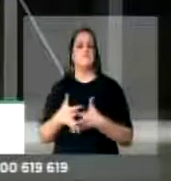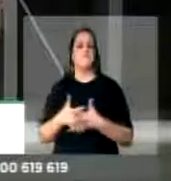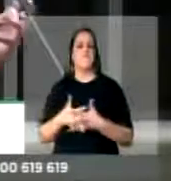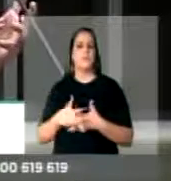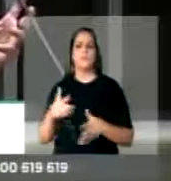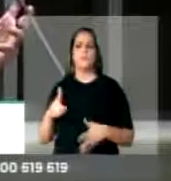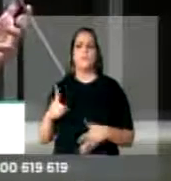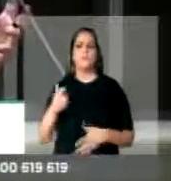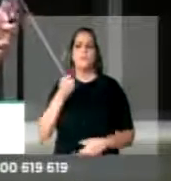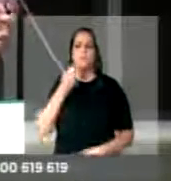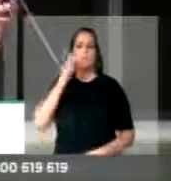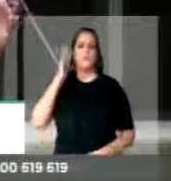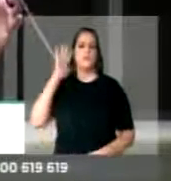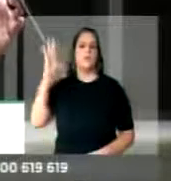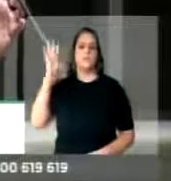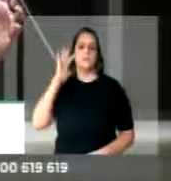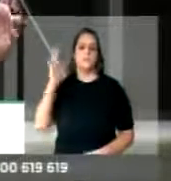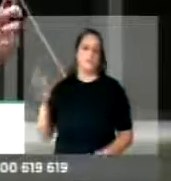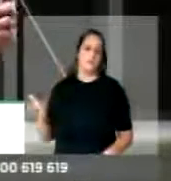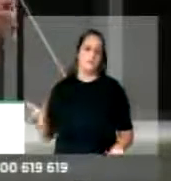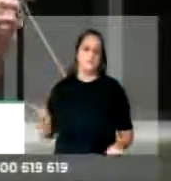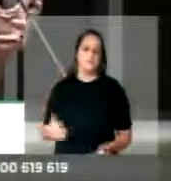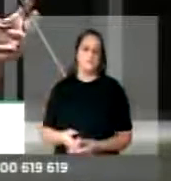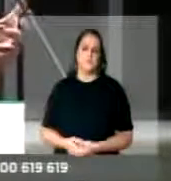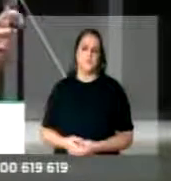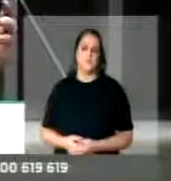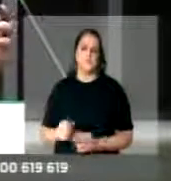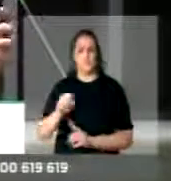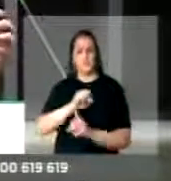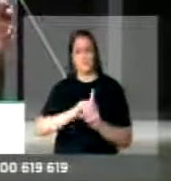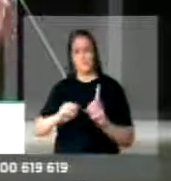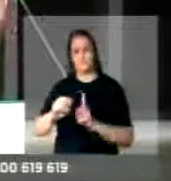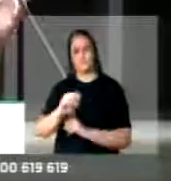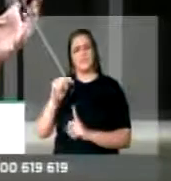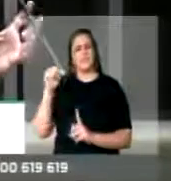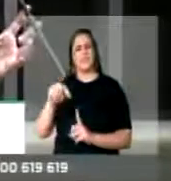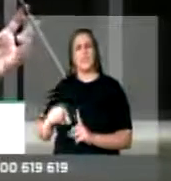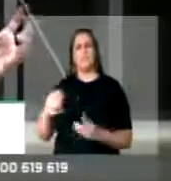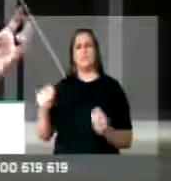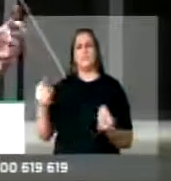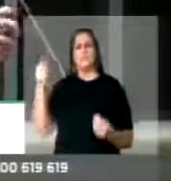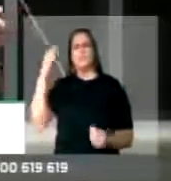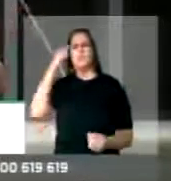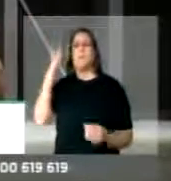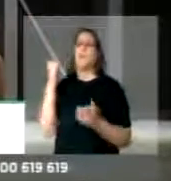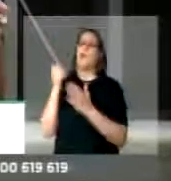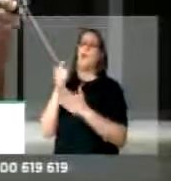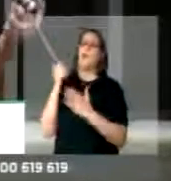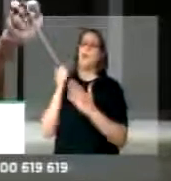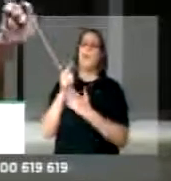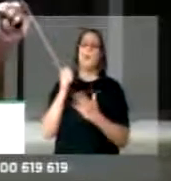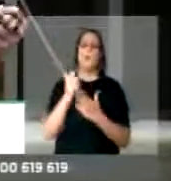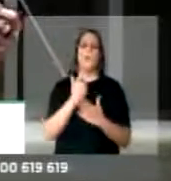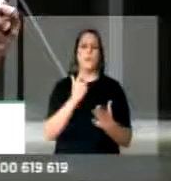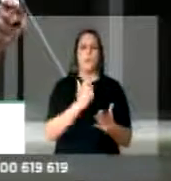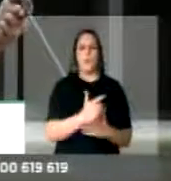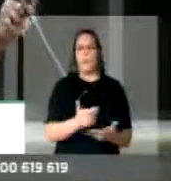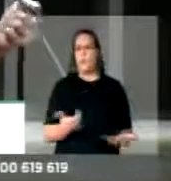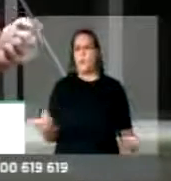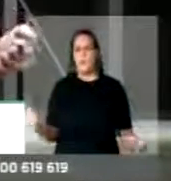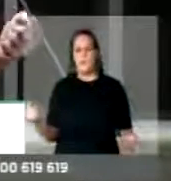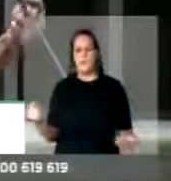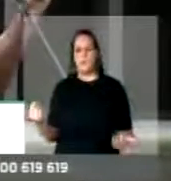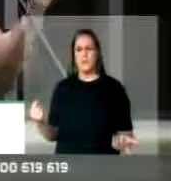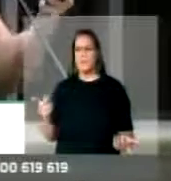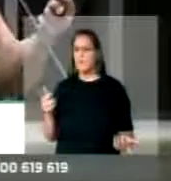muito pautada pelo consumismo e muito pautada por uma lógica binária. Uma lógica de que tem